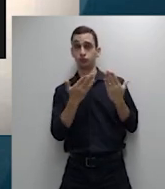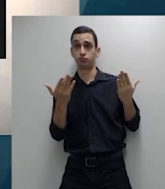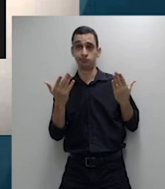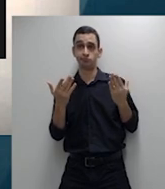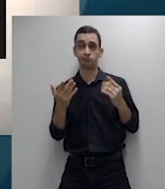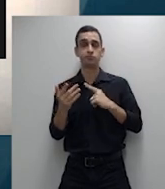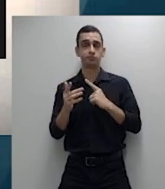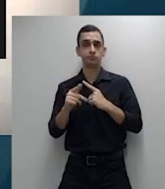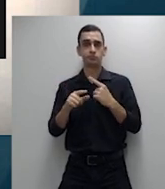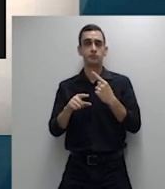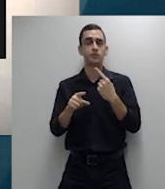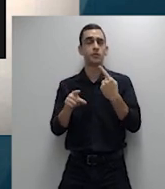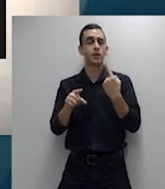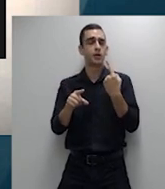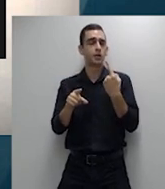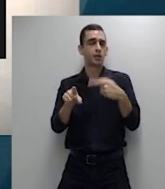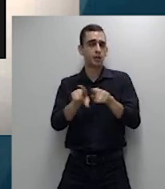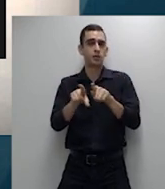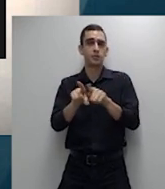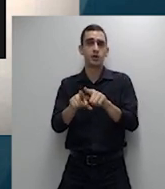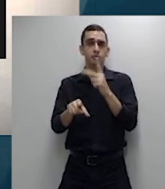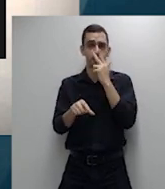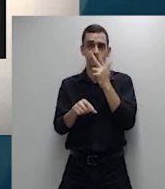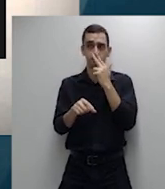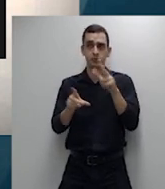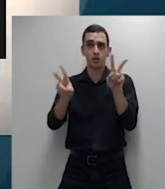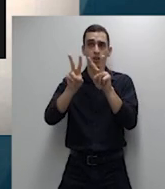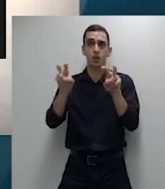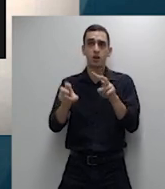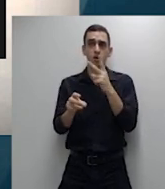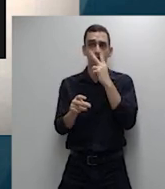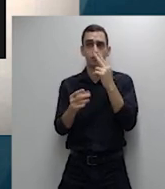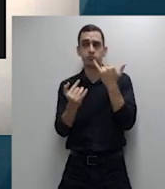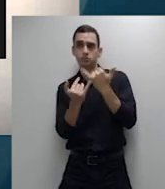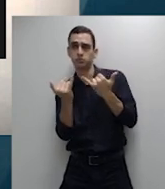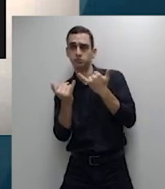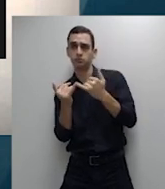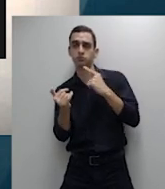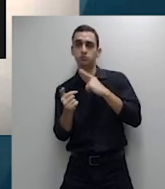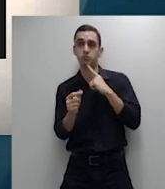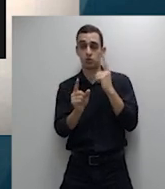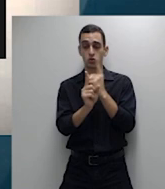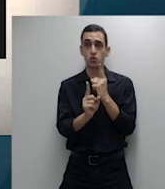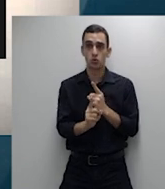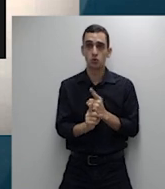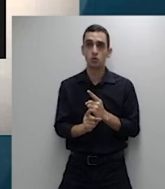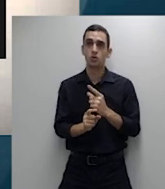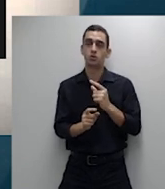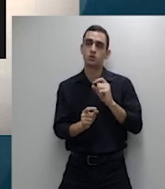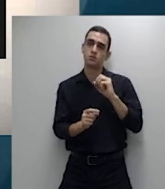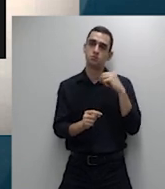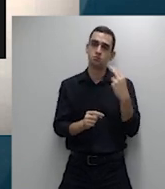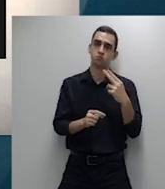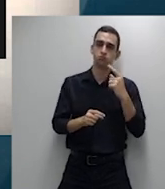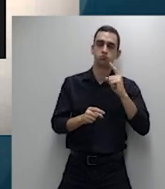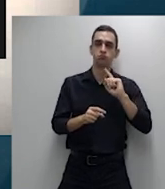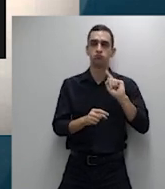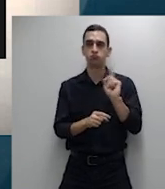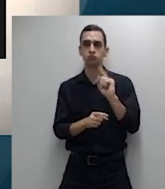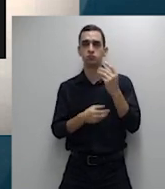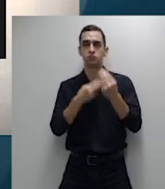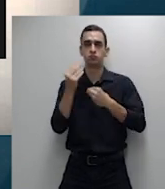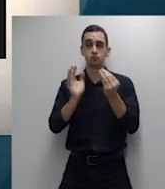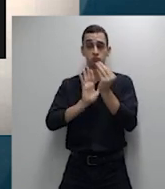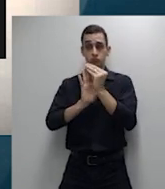escopo de decisões E precedentes deste tribunal nenhuma nenhuma demonstração mais clara de aplicação de sistema do que o